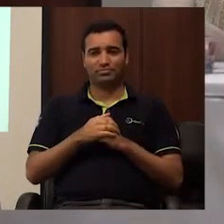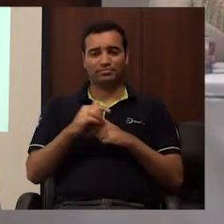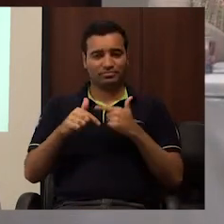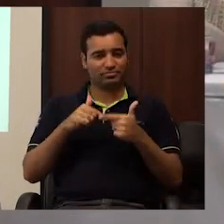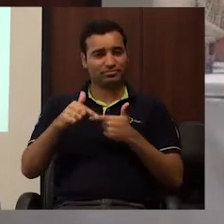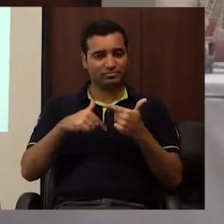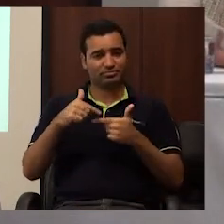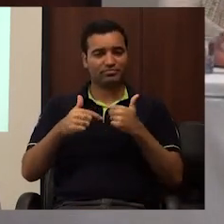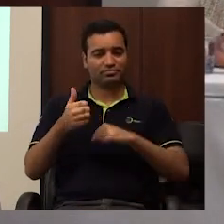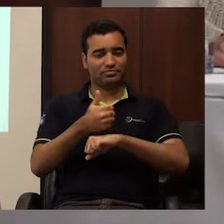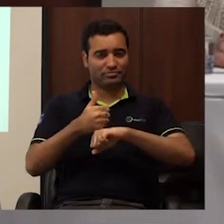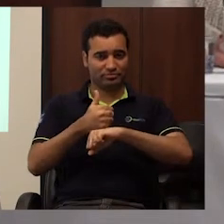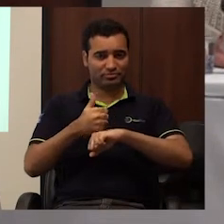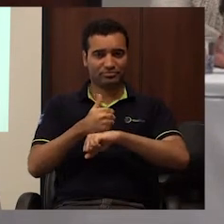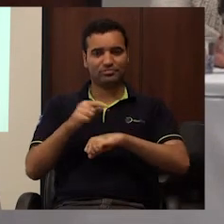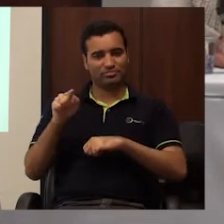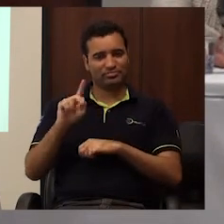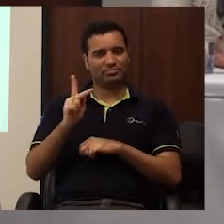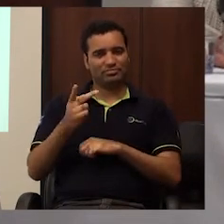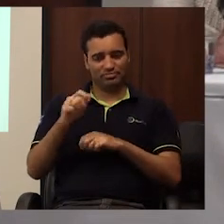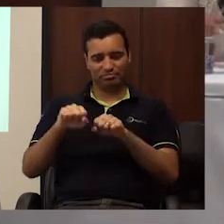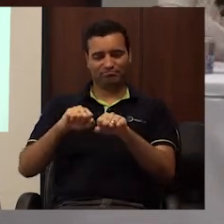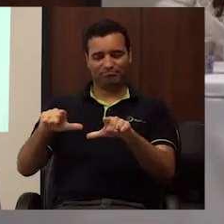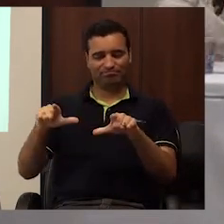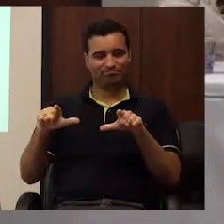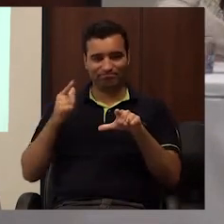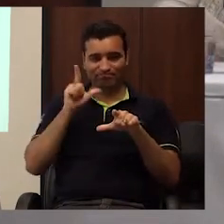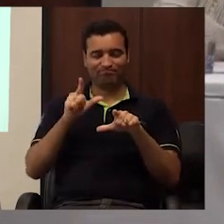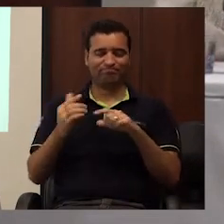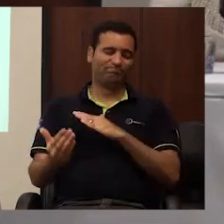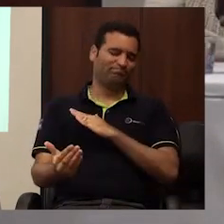atuação profissional a habilitação realizada.